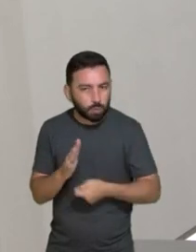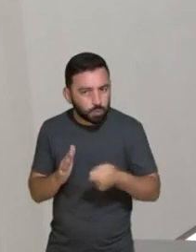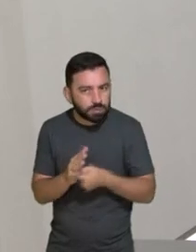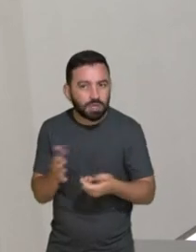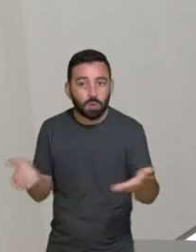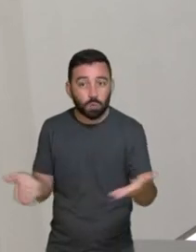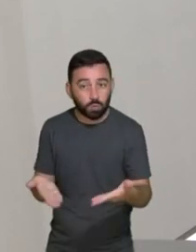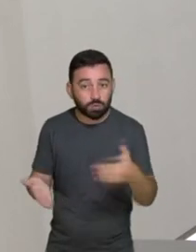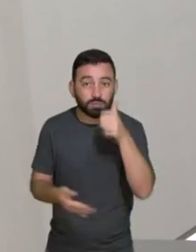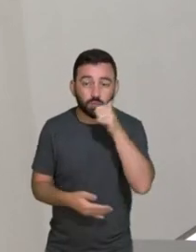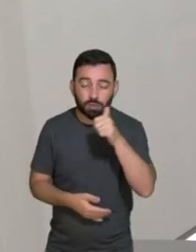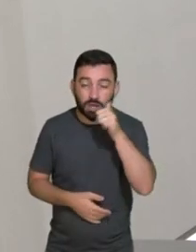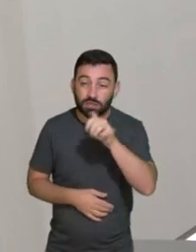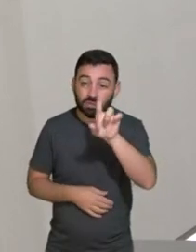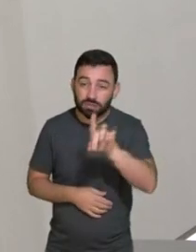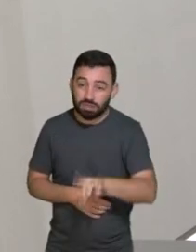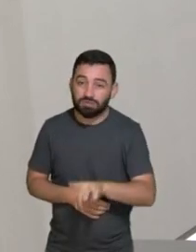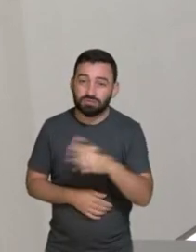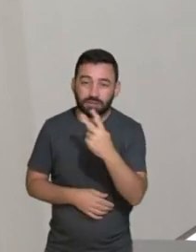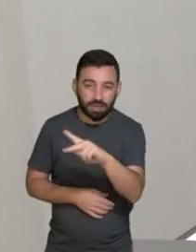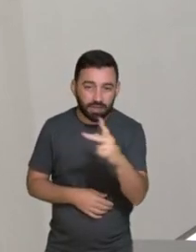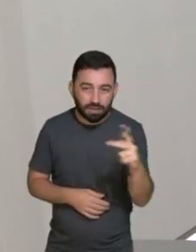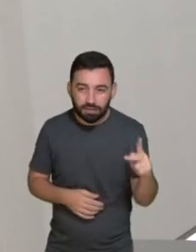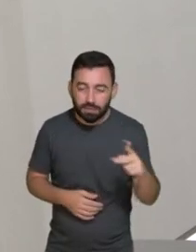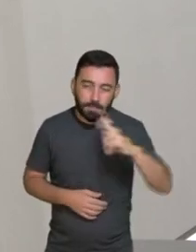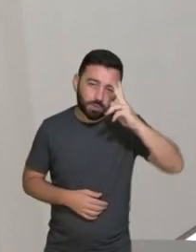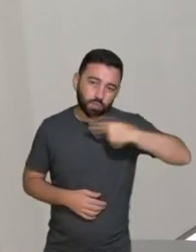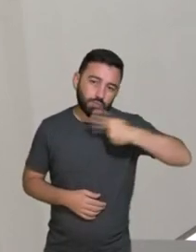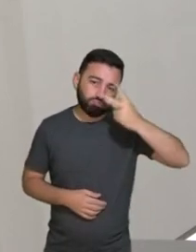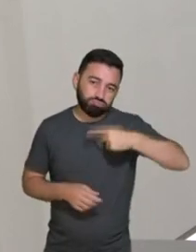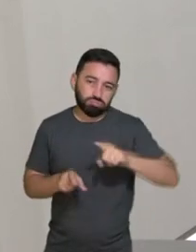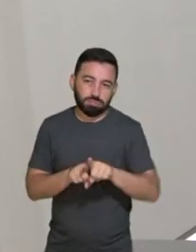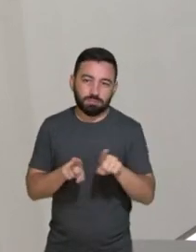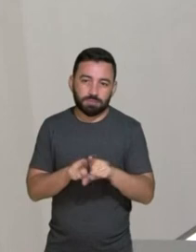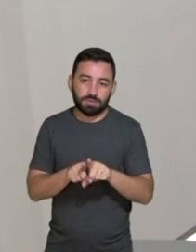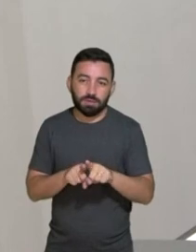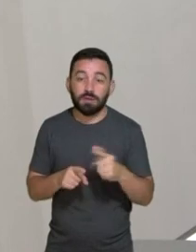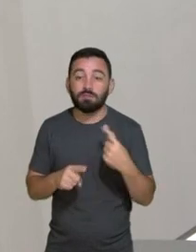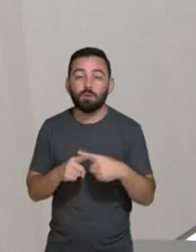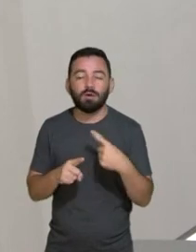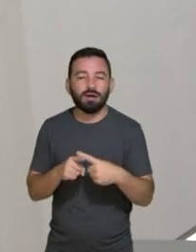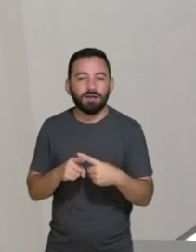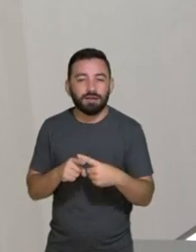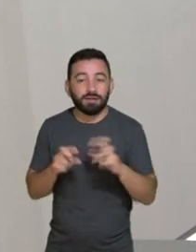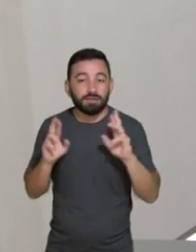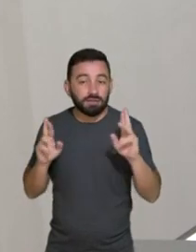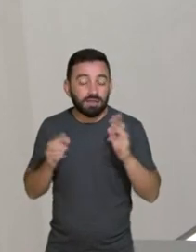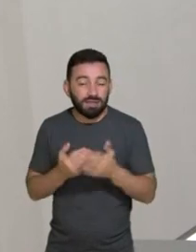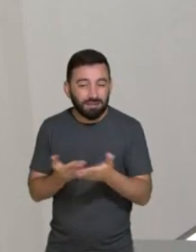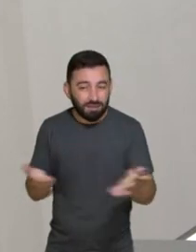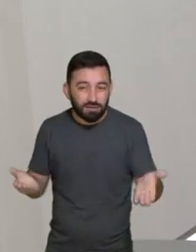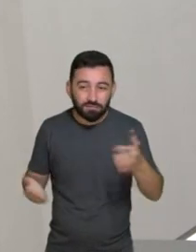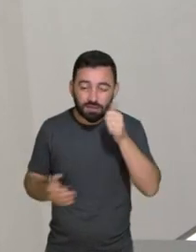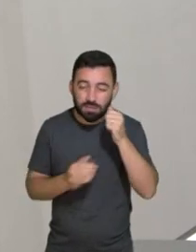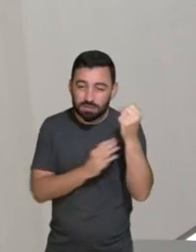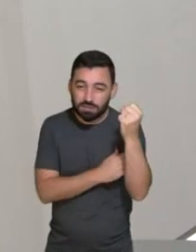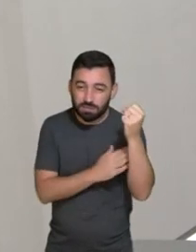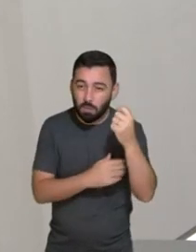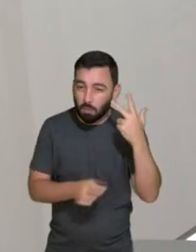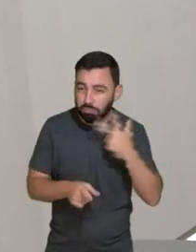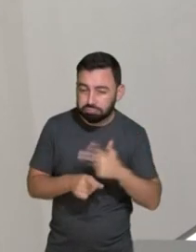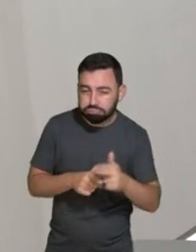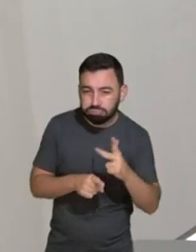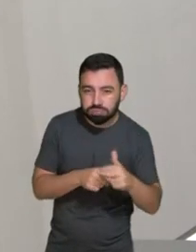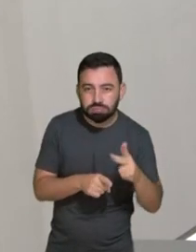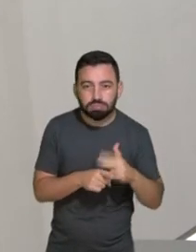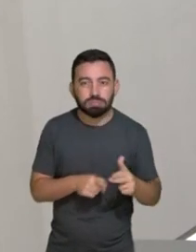mulheres pelo seu direito e autonomia. Porque foi graças ao feminismo que as mulheres conquistaram